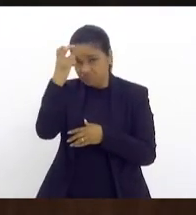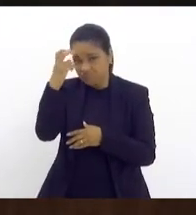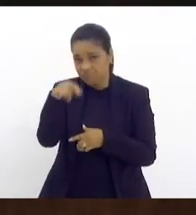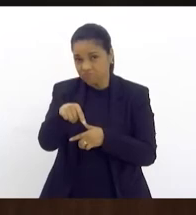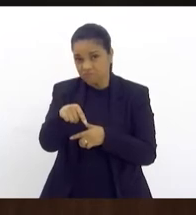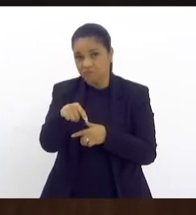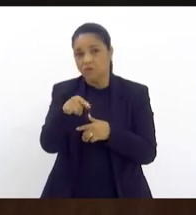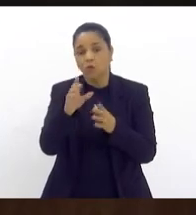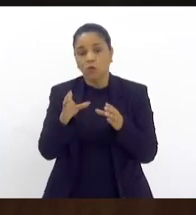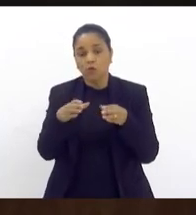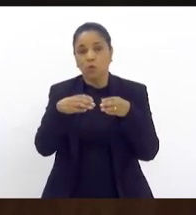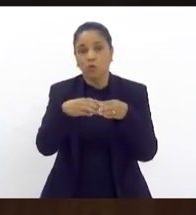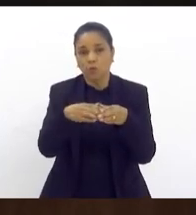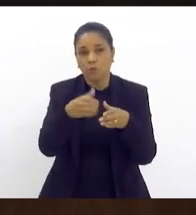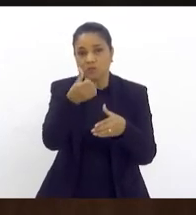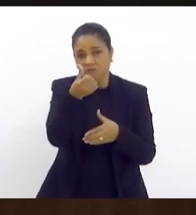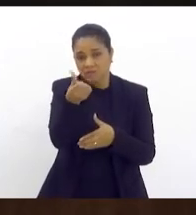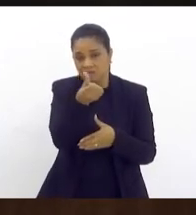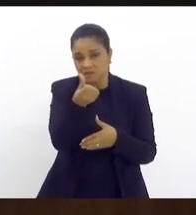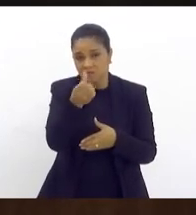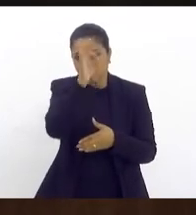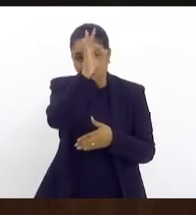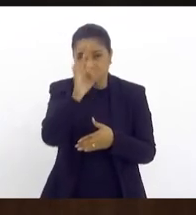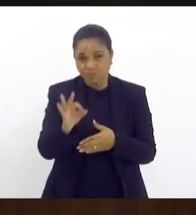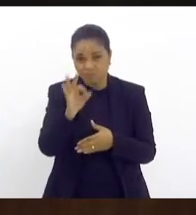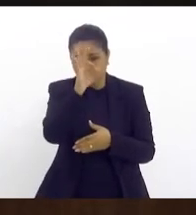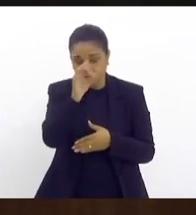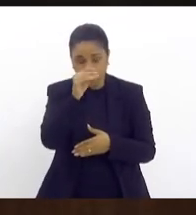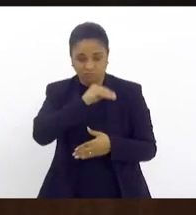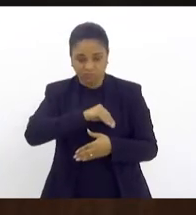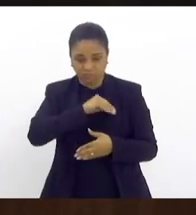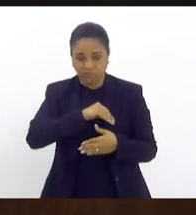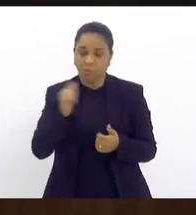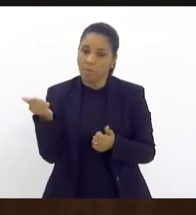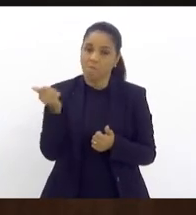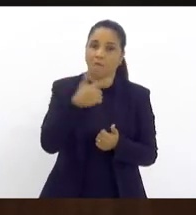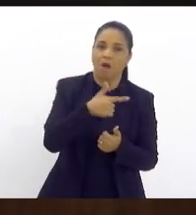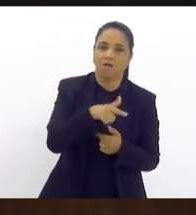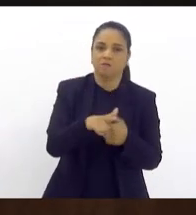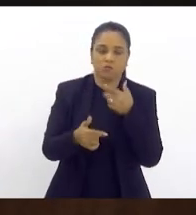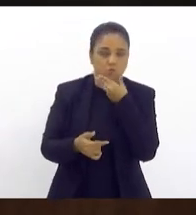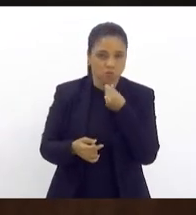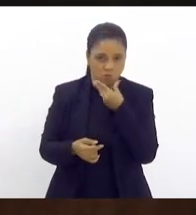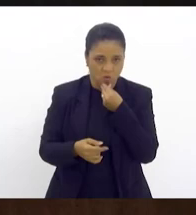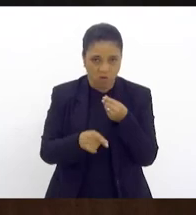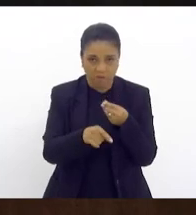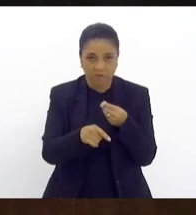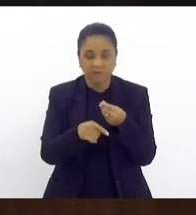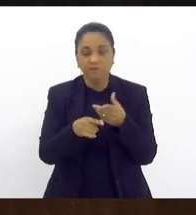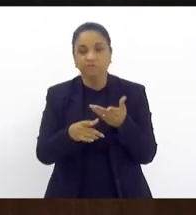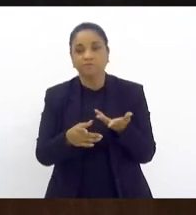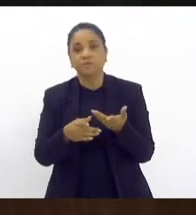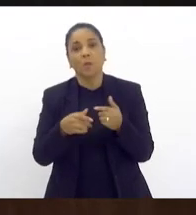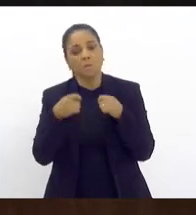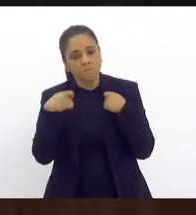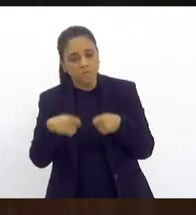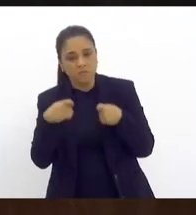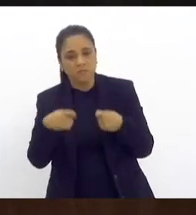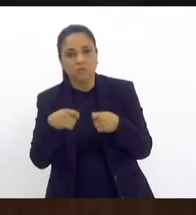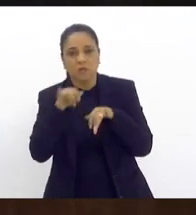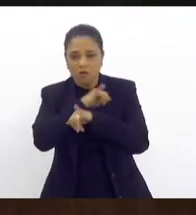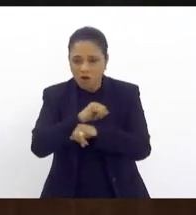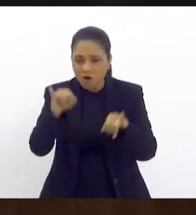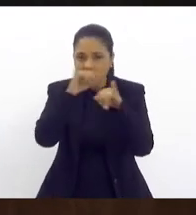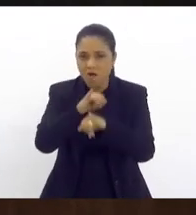recebem 63.6% do rendimento dos homens e por isso a gente tem que promover campanhas de